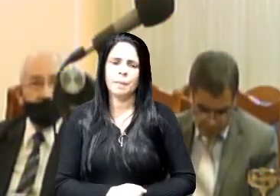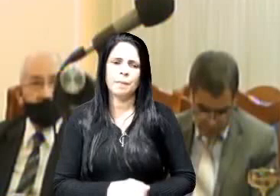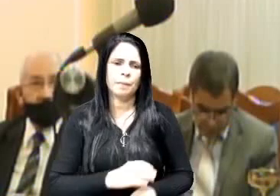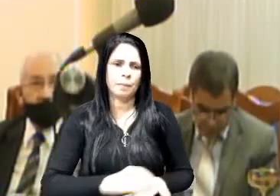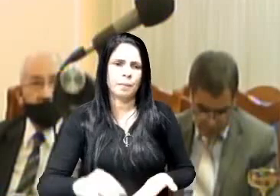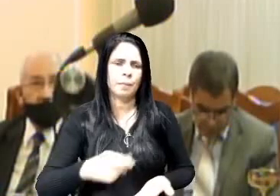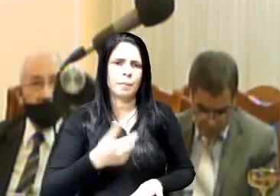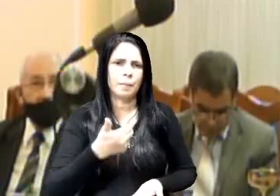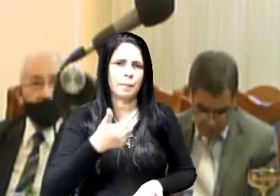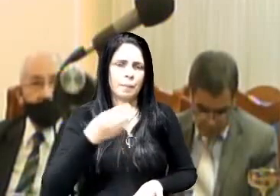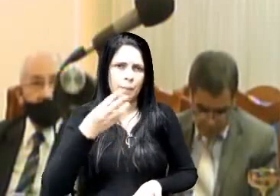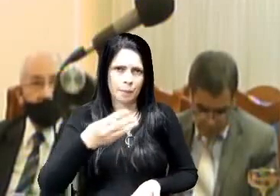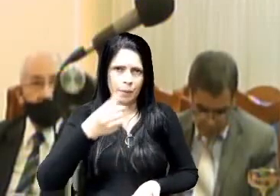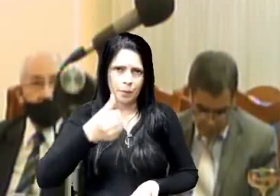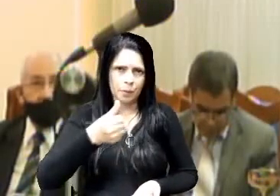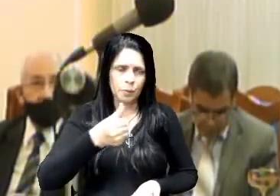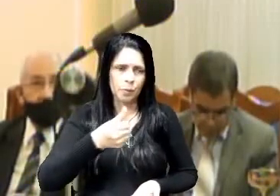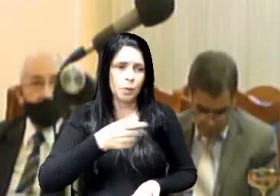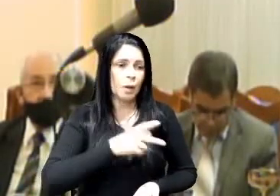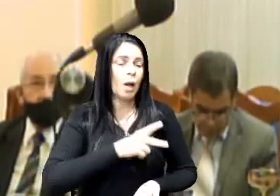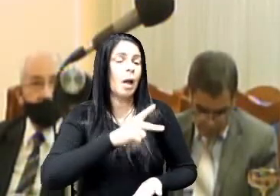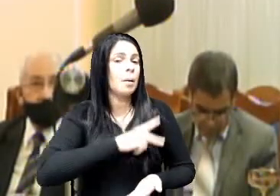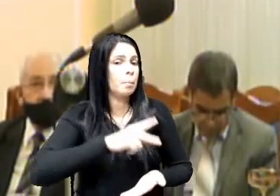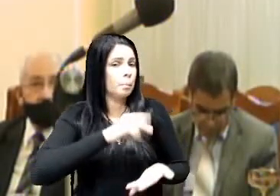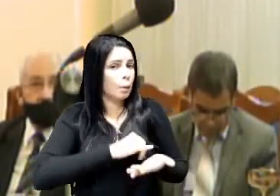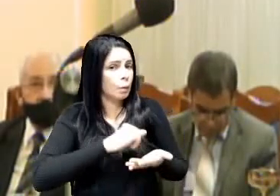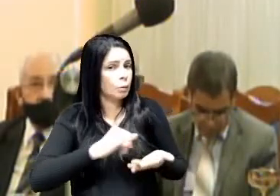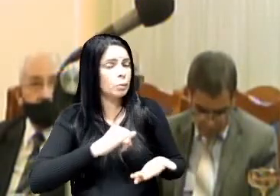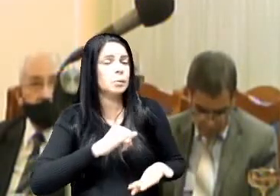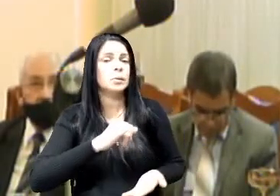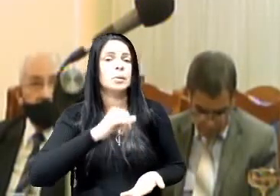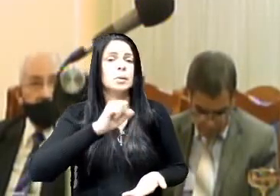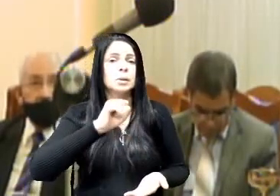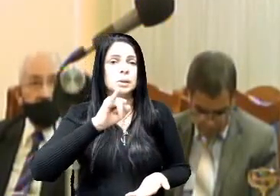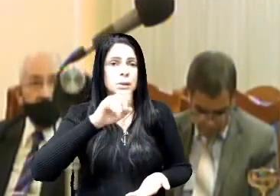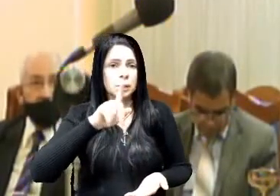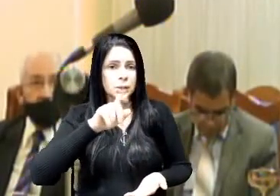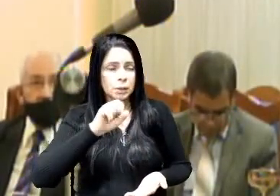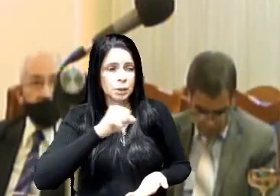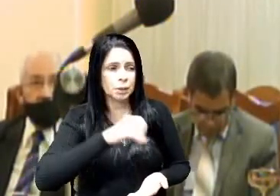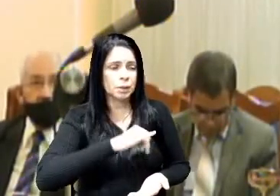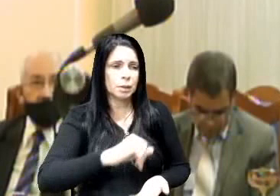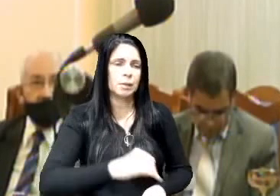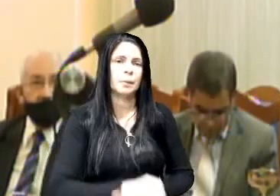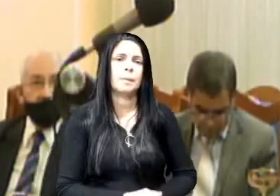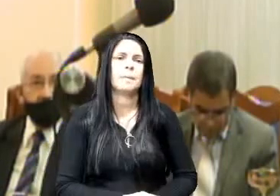31. E Paulo e Silas disseram, leiam vocês: